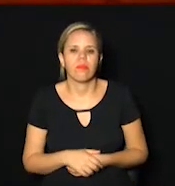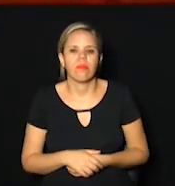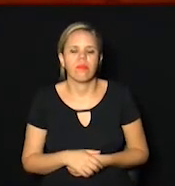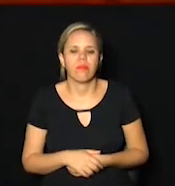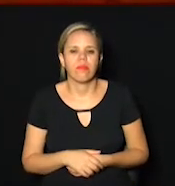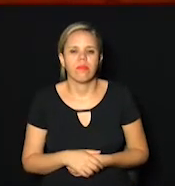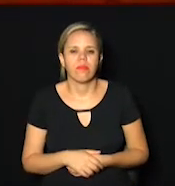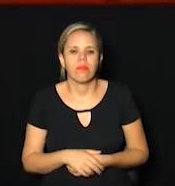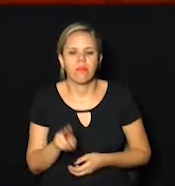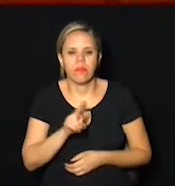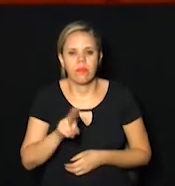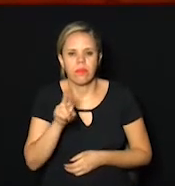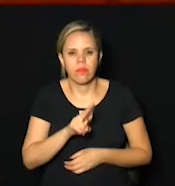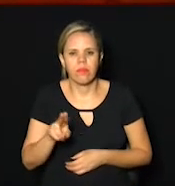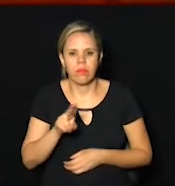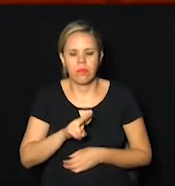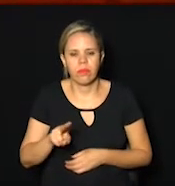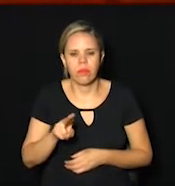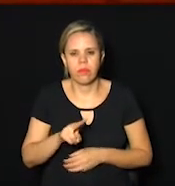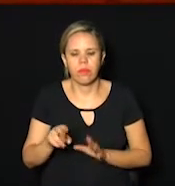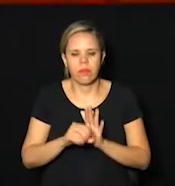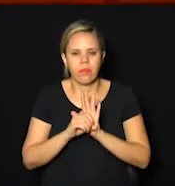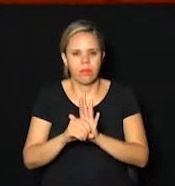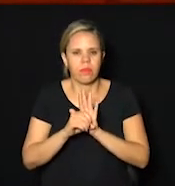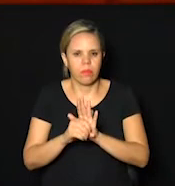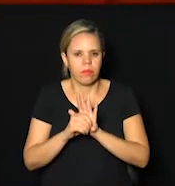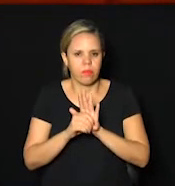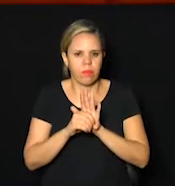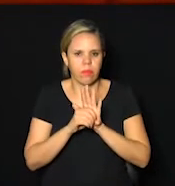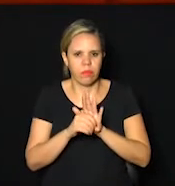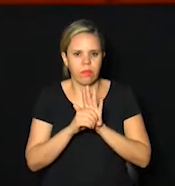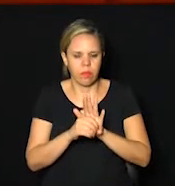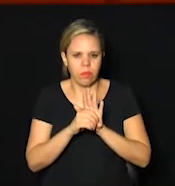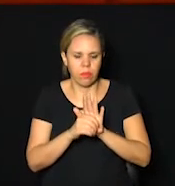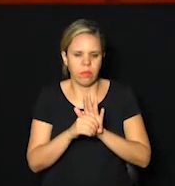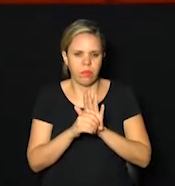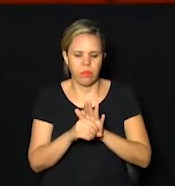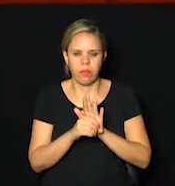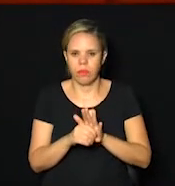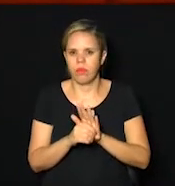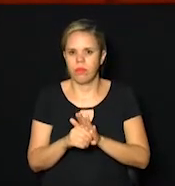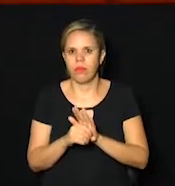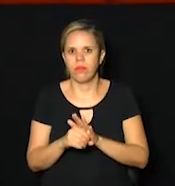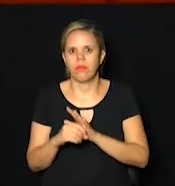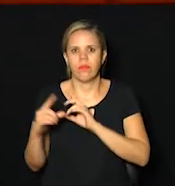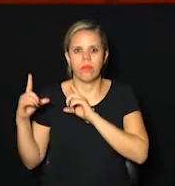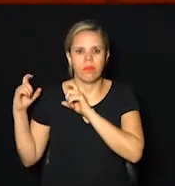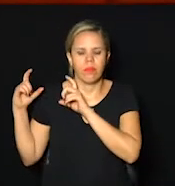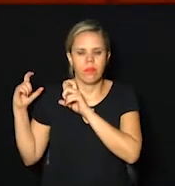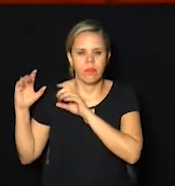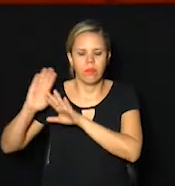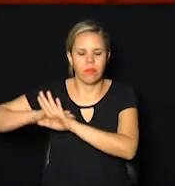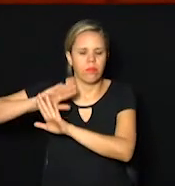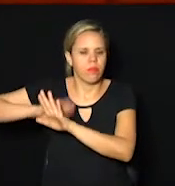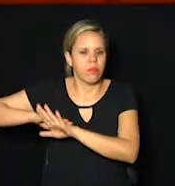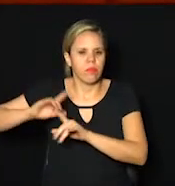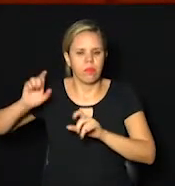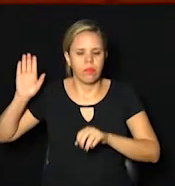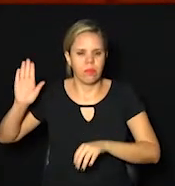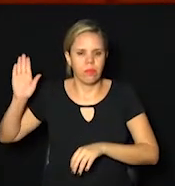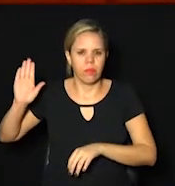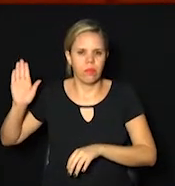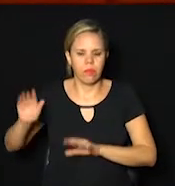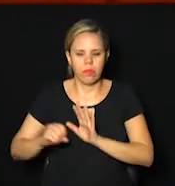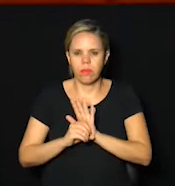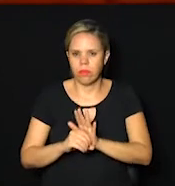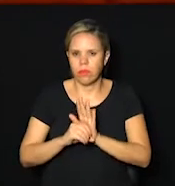Posso utilizar símbolos municipais, estaduais ou federais como fundo de foto de candidato? Deixa eu contar uma coisa para vocês. O símbolo